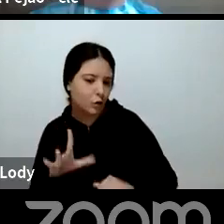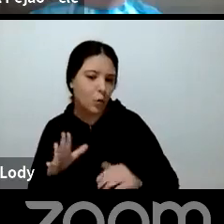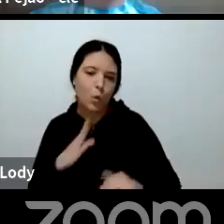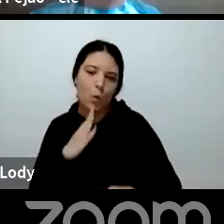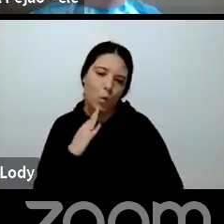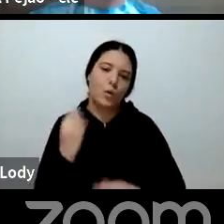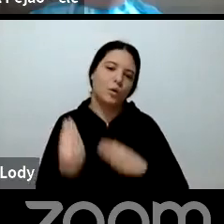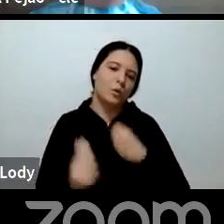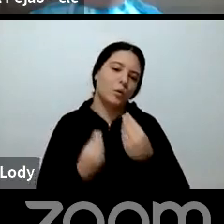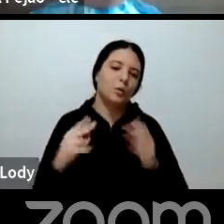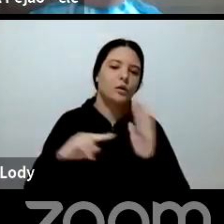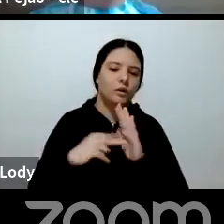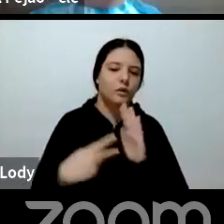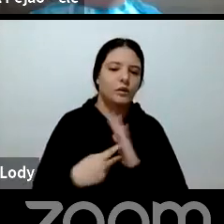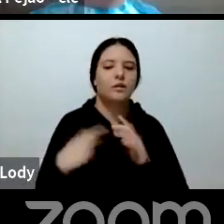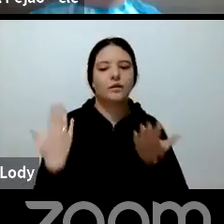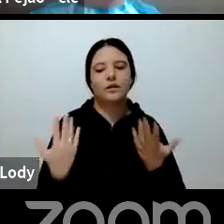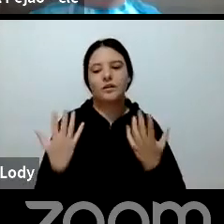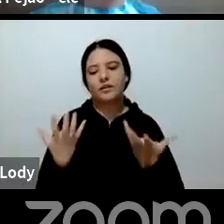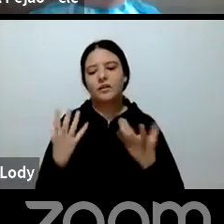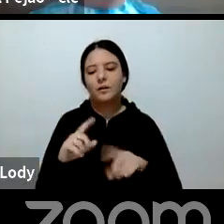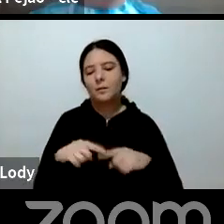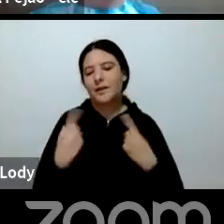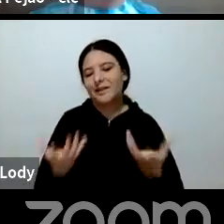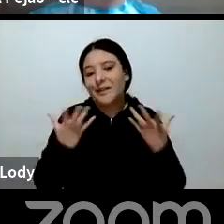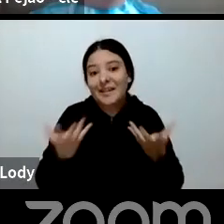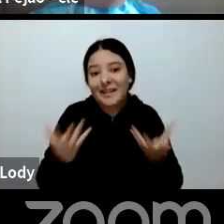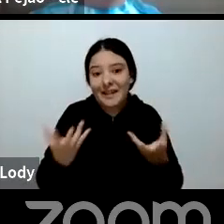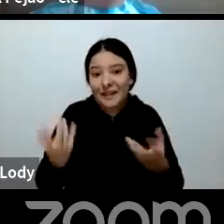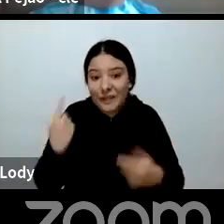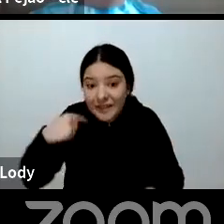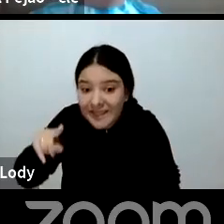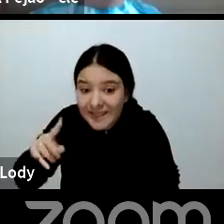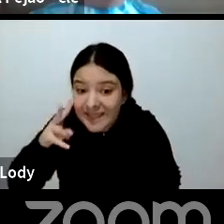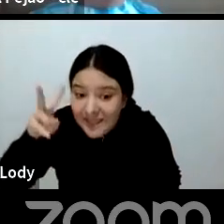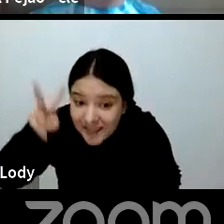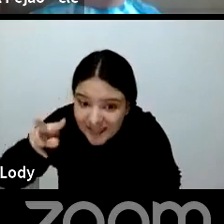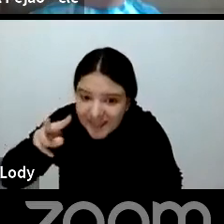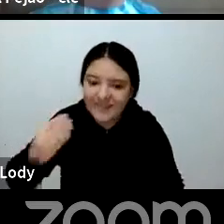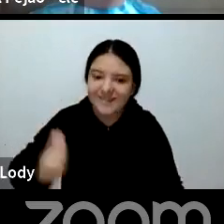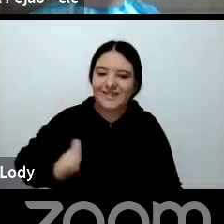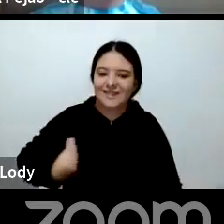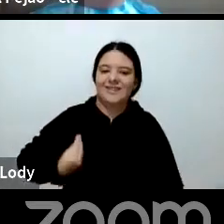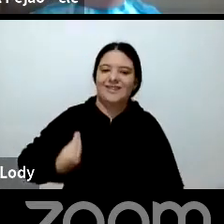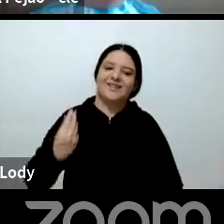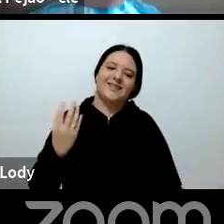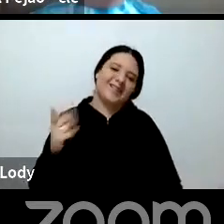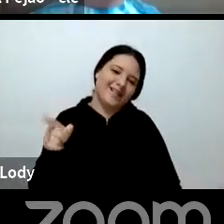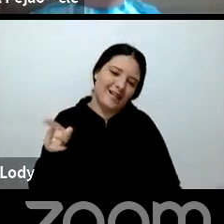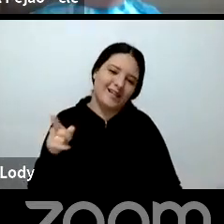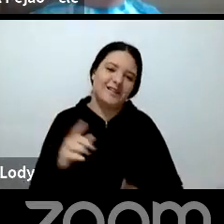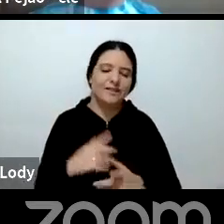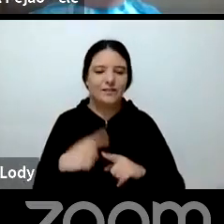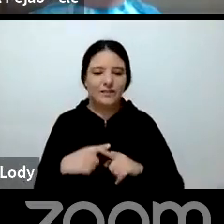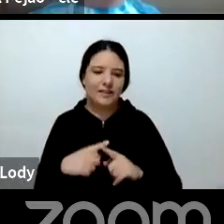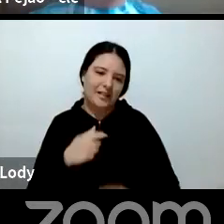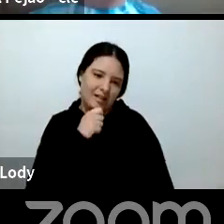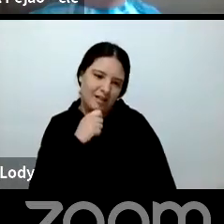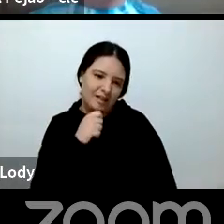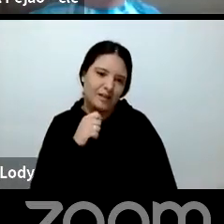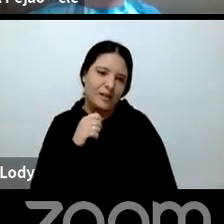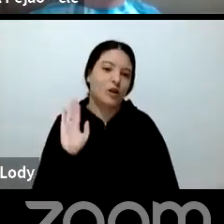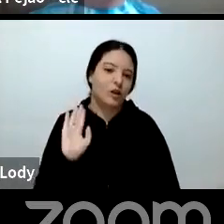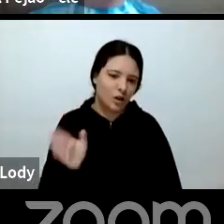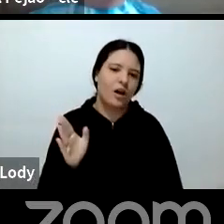isso, mas eu estou doida para a gente poder ir lá, para viver a fronteira nessa dinâmica. Não que eu não tenha ido a Foz, mas